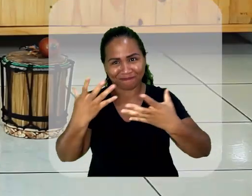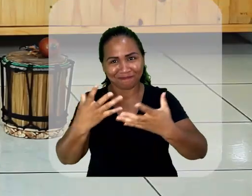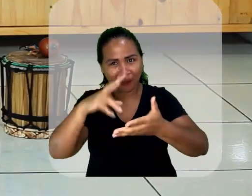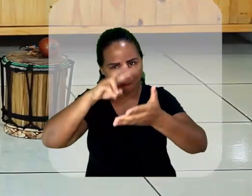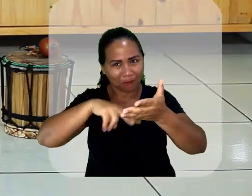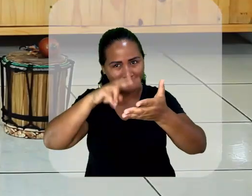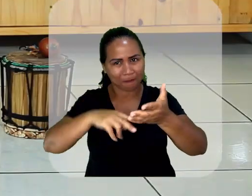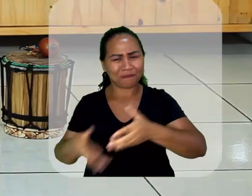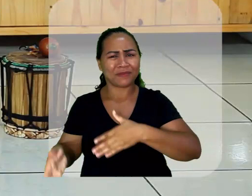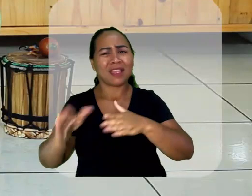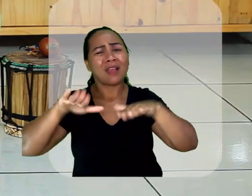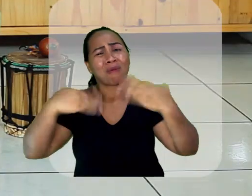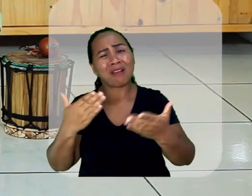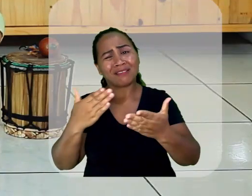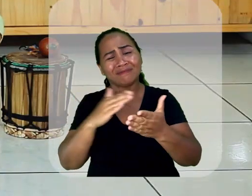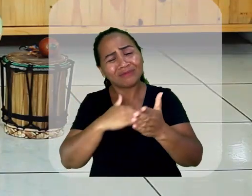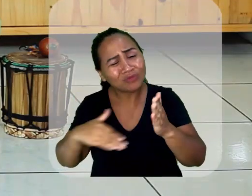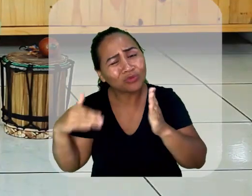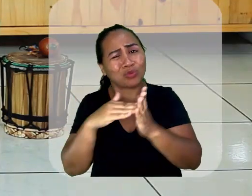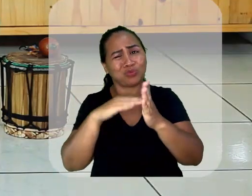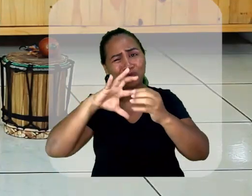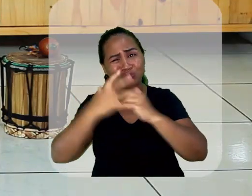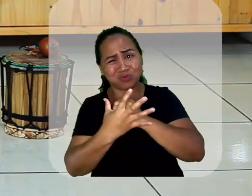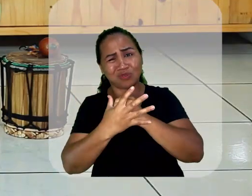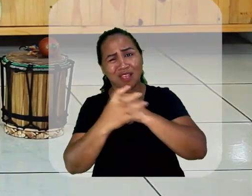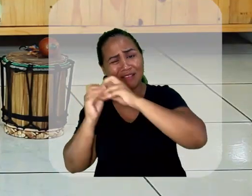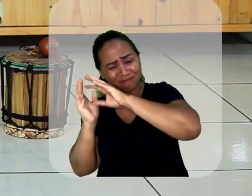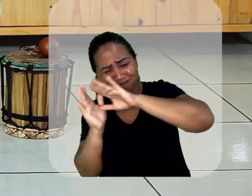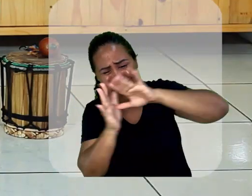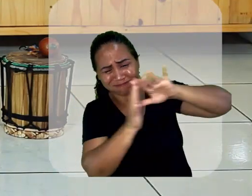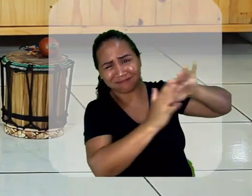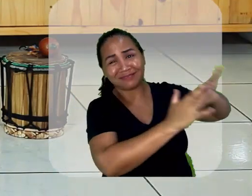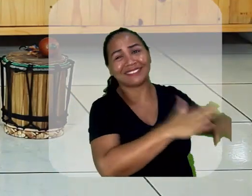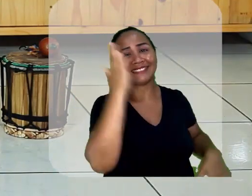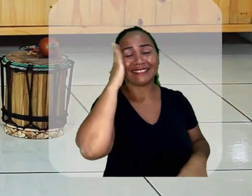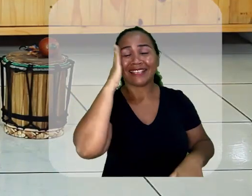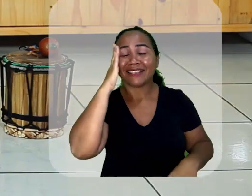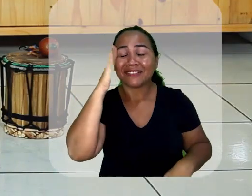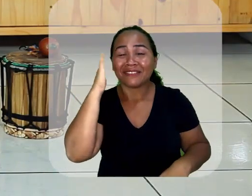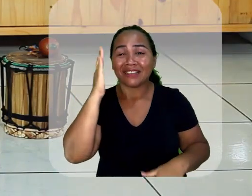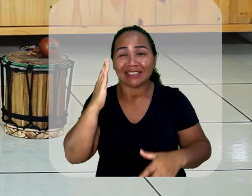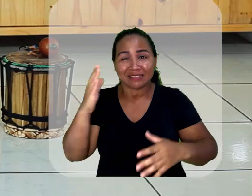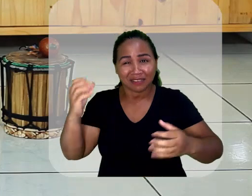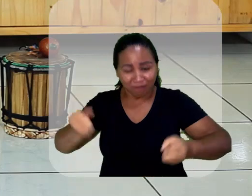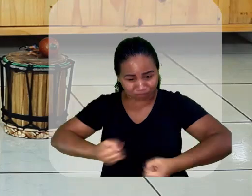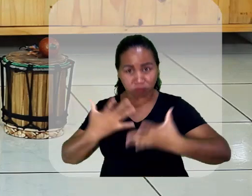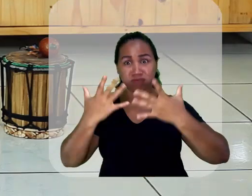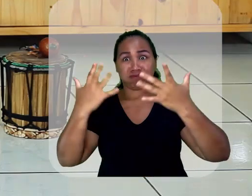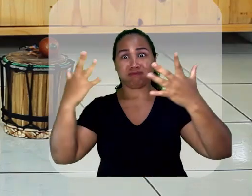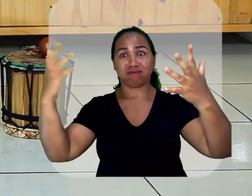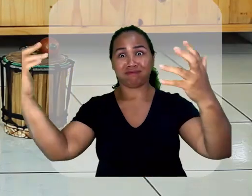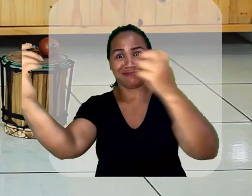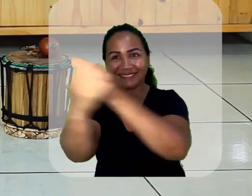E quando tudo isso passar, vai ser grande a explosão dos abraços que em